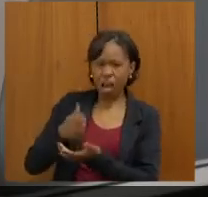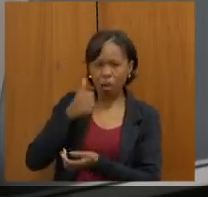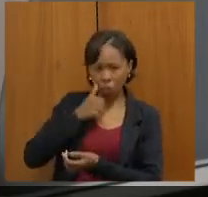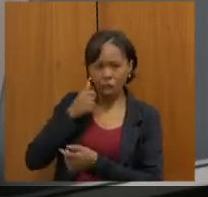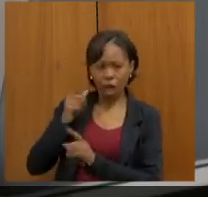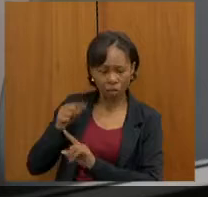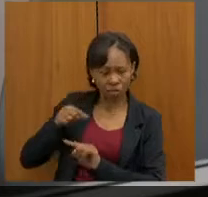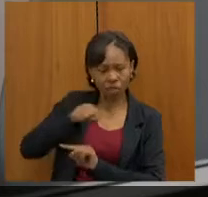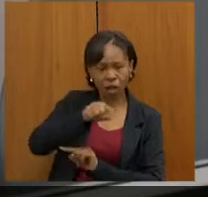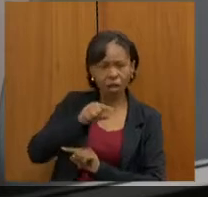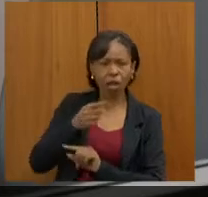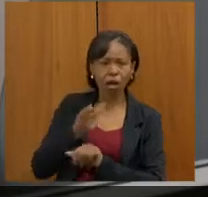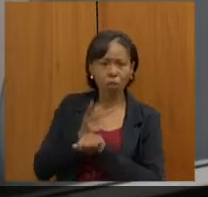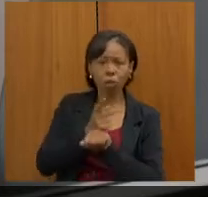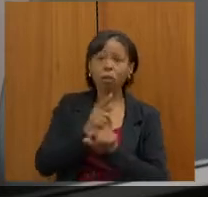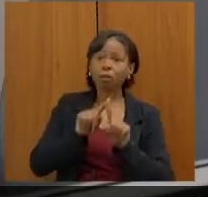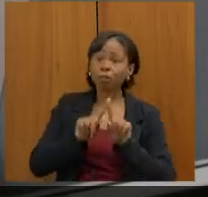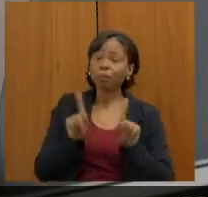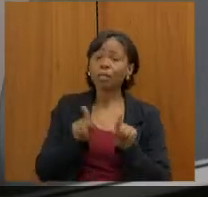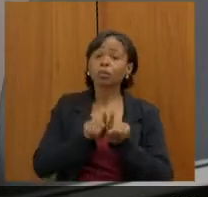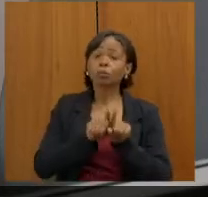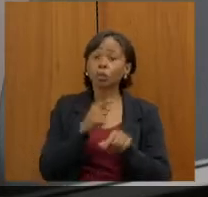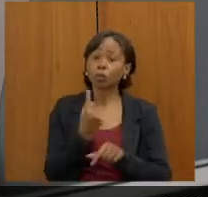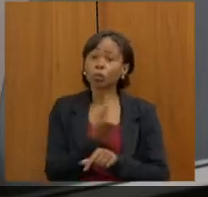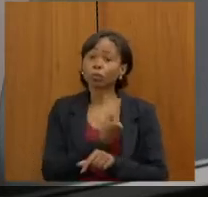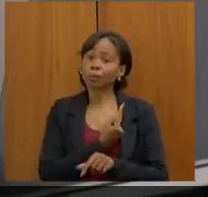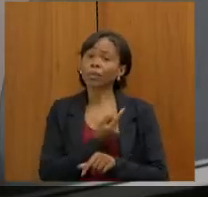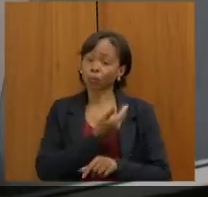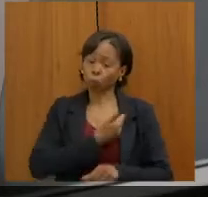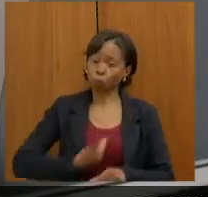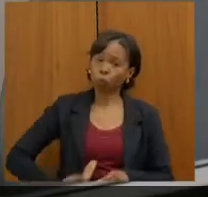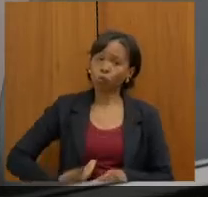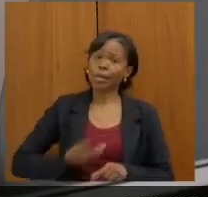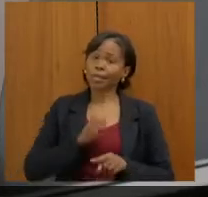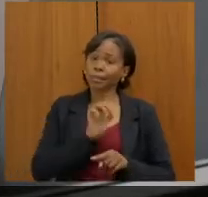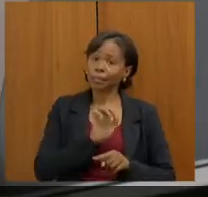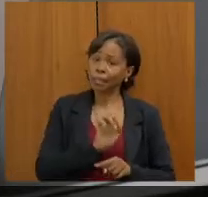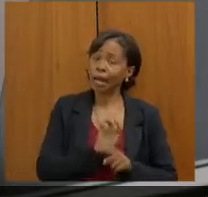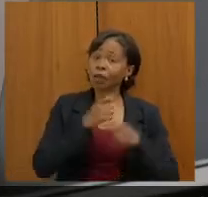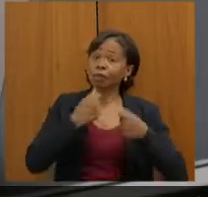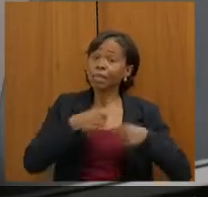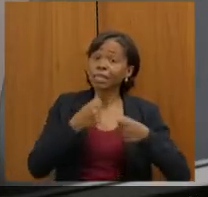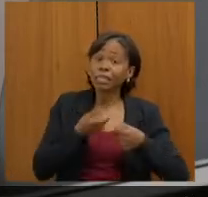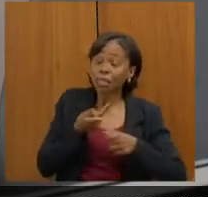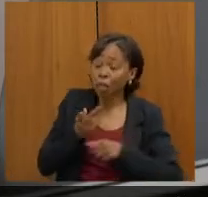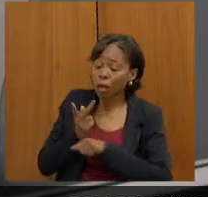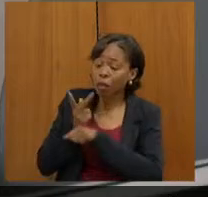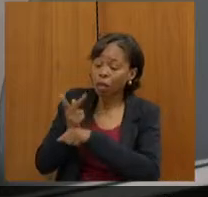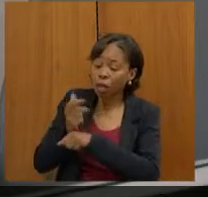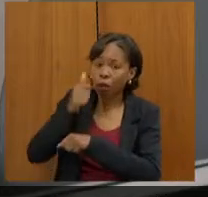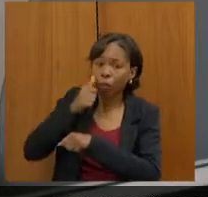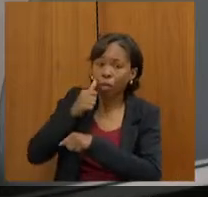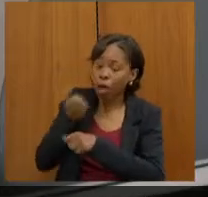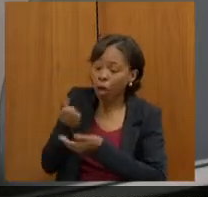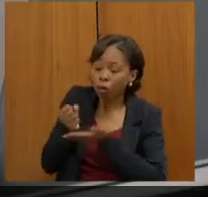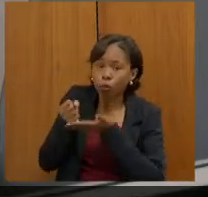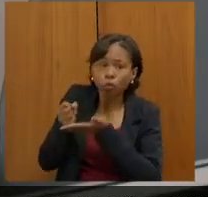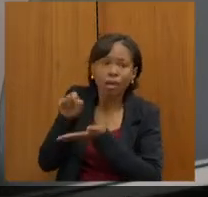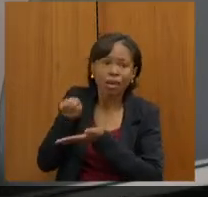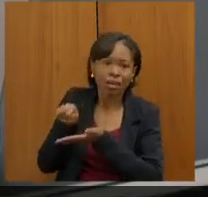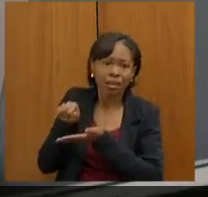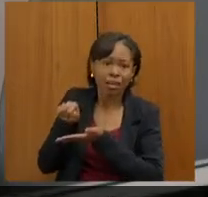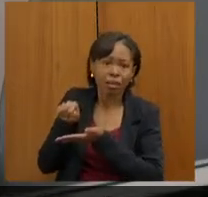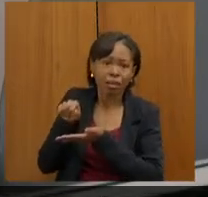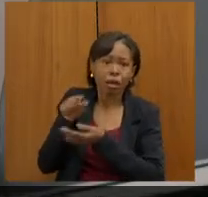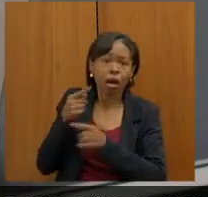estado devemos ir até ela e prestar essa ajuda muitas vezes a mulher ela não procura a delegacia ou porque